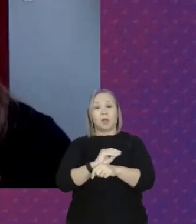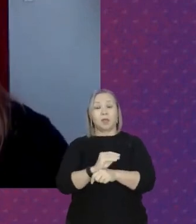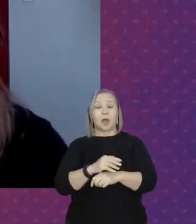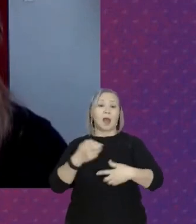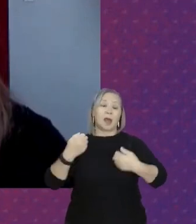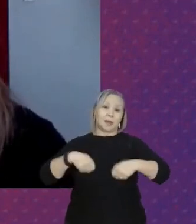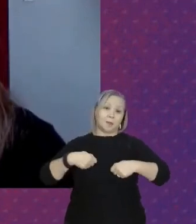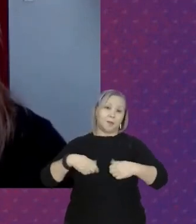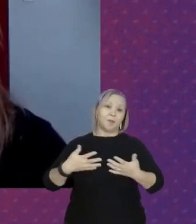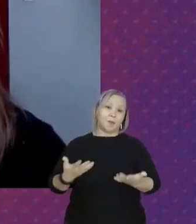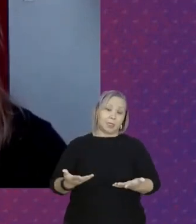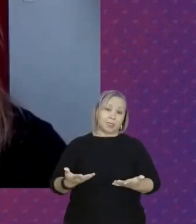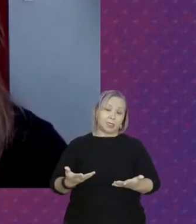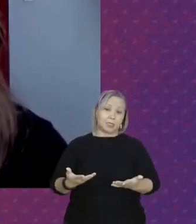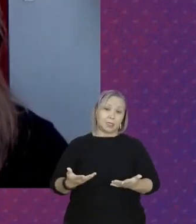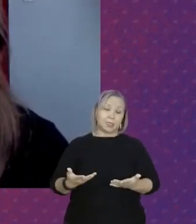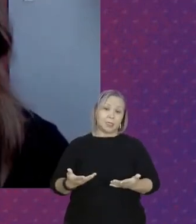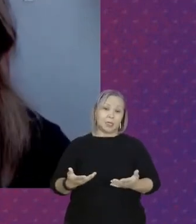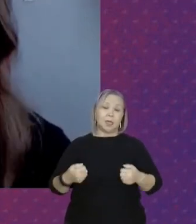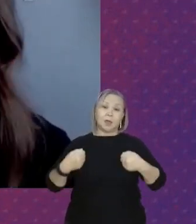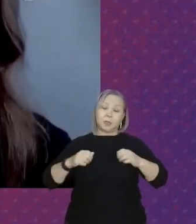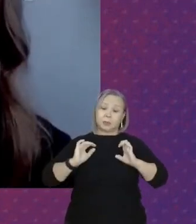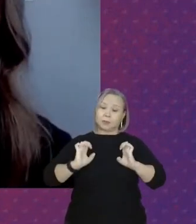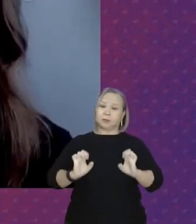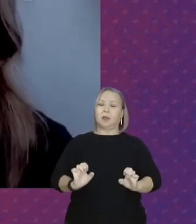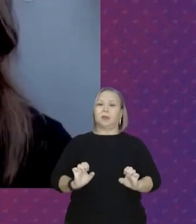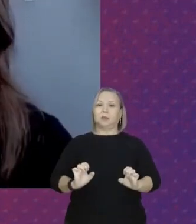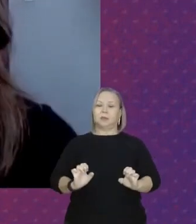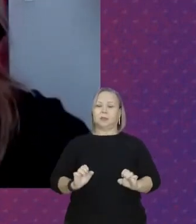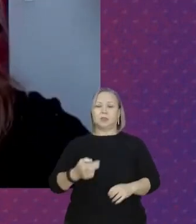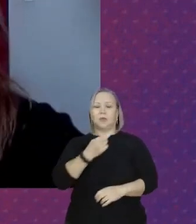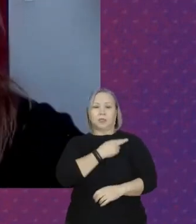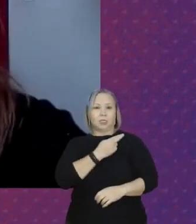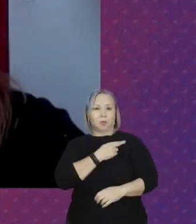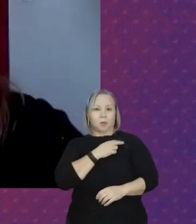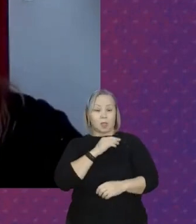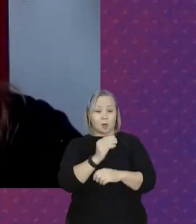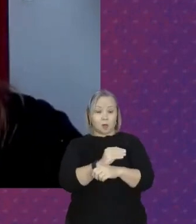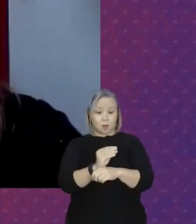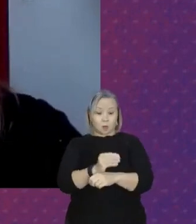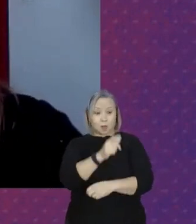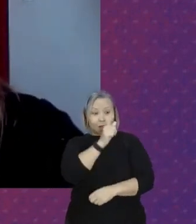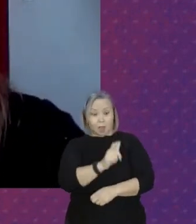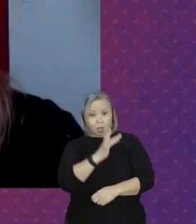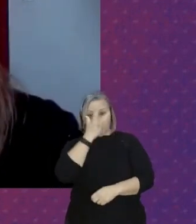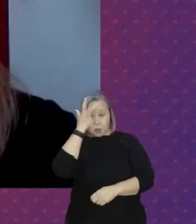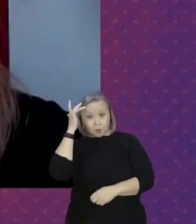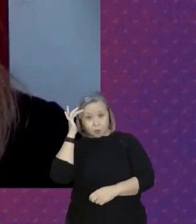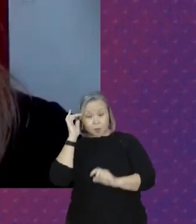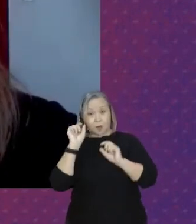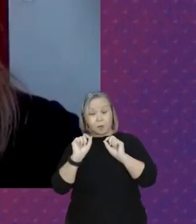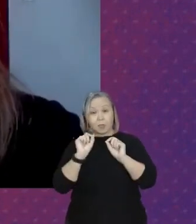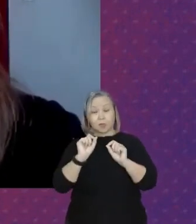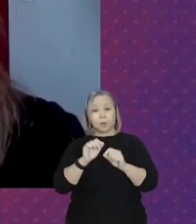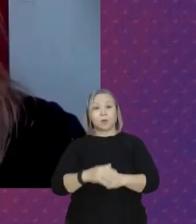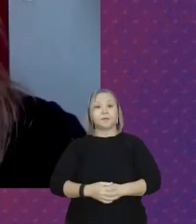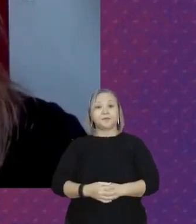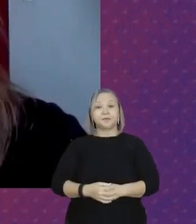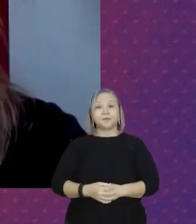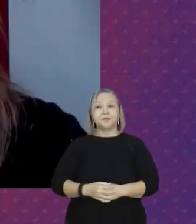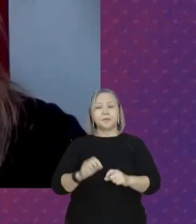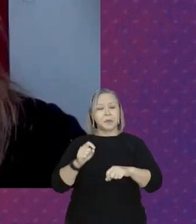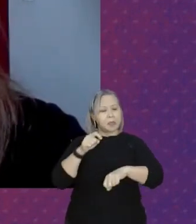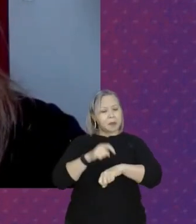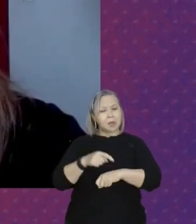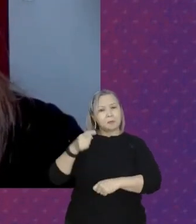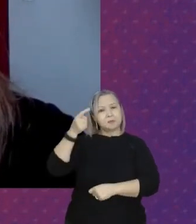quando a gente sabe, né, quando a gente é responsável por cuidar de alguém, a gente tá com isso na cabeça o tempo